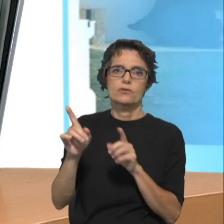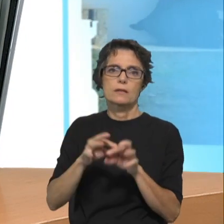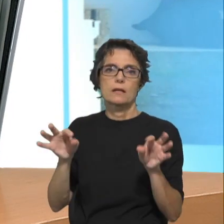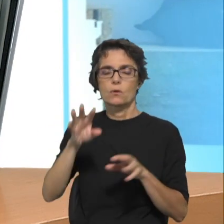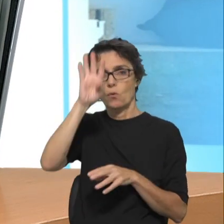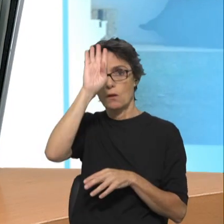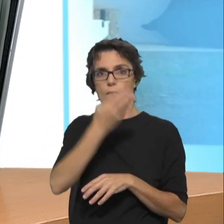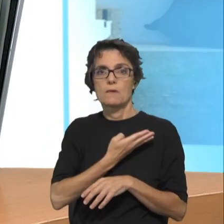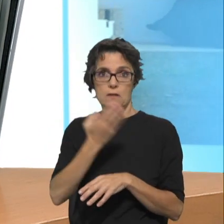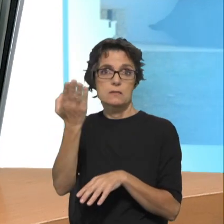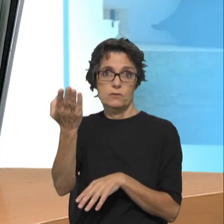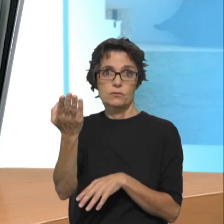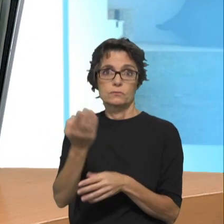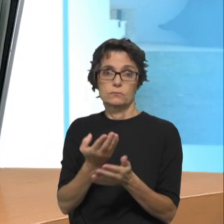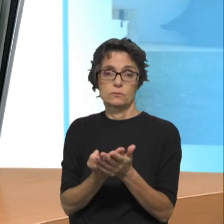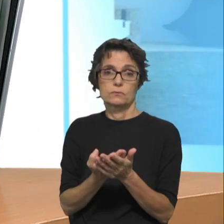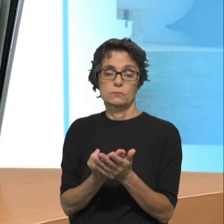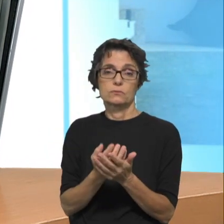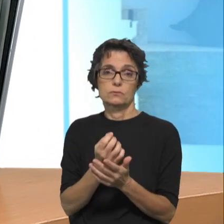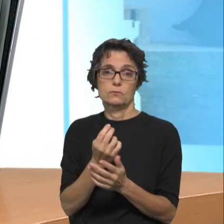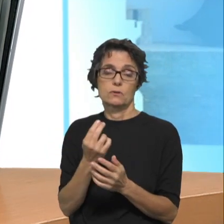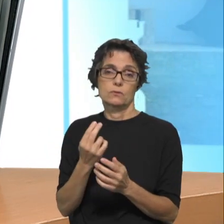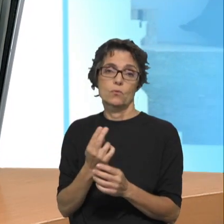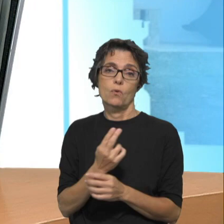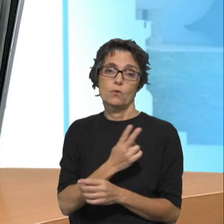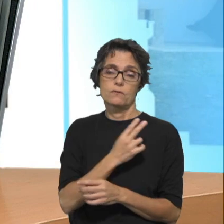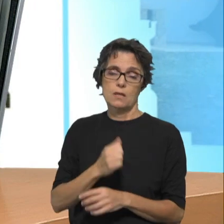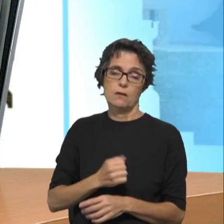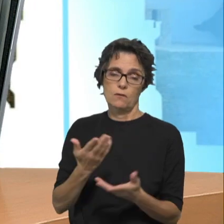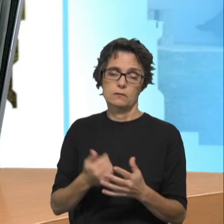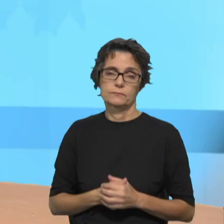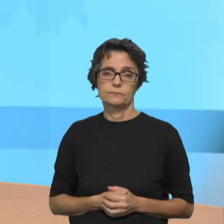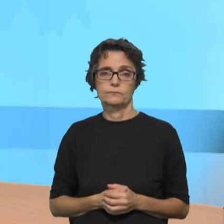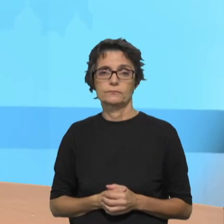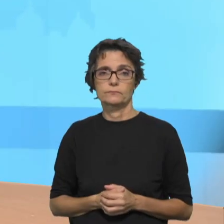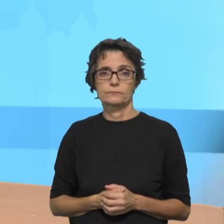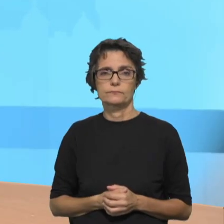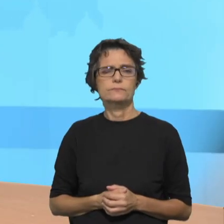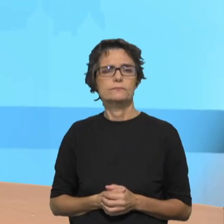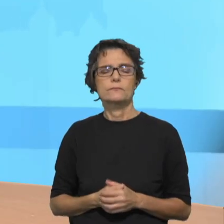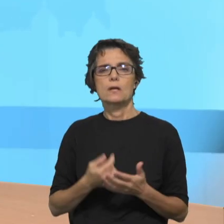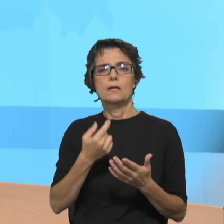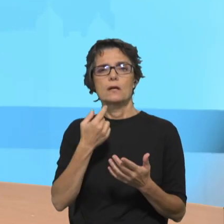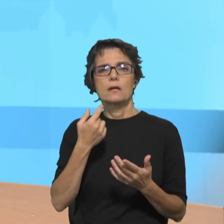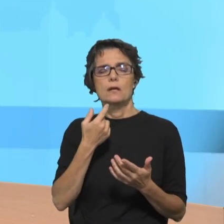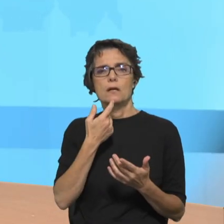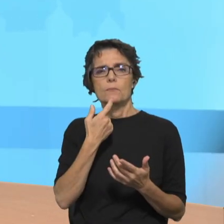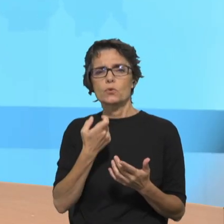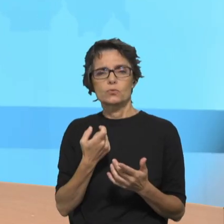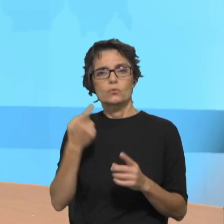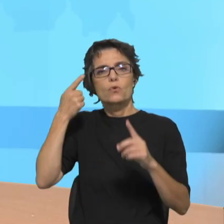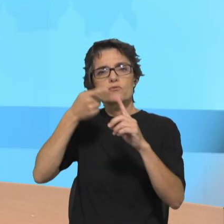Francisco propôs no encontro da Universidade Católica. Qual o objetivo que a Pastoral